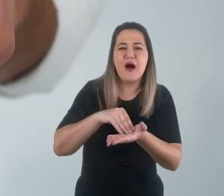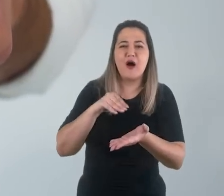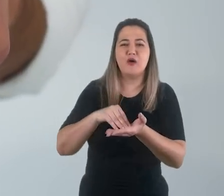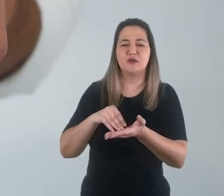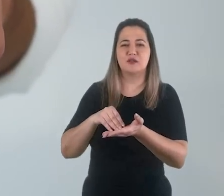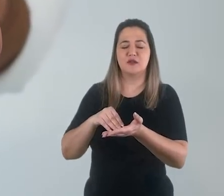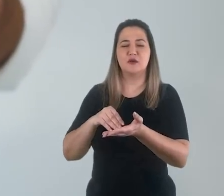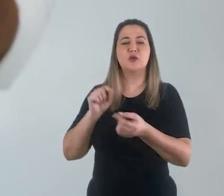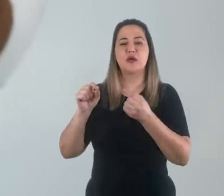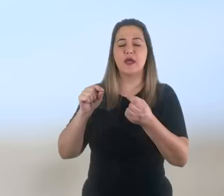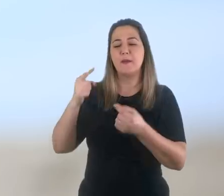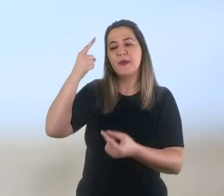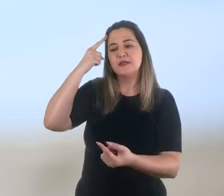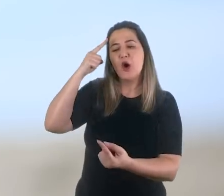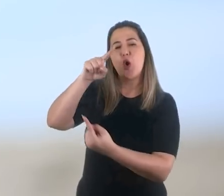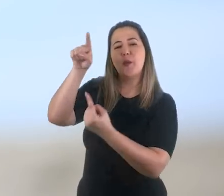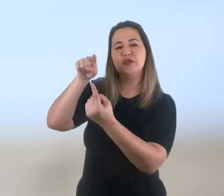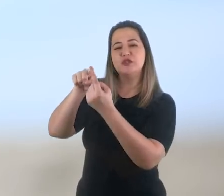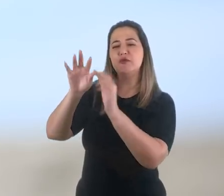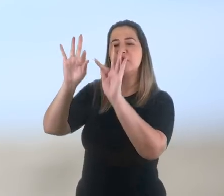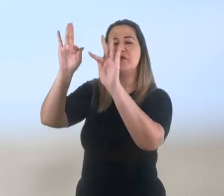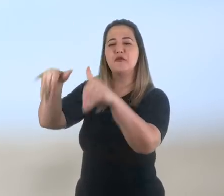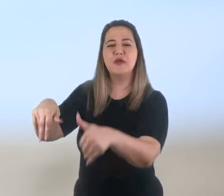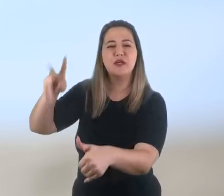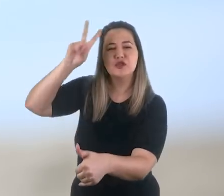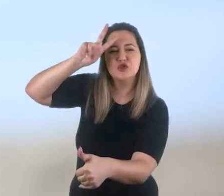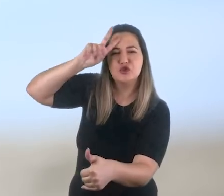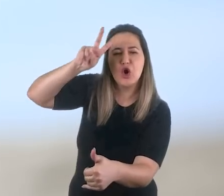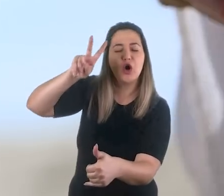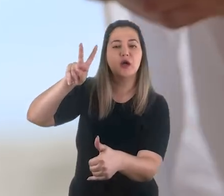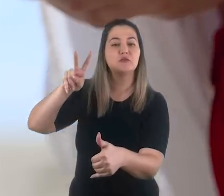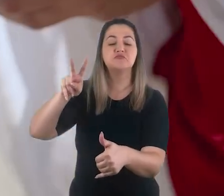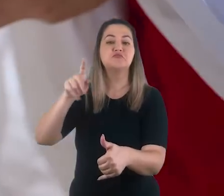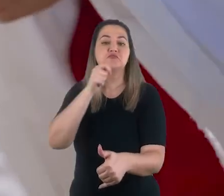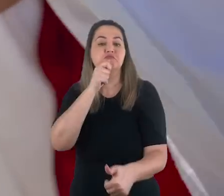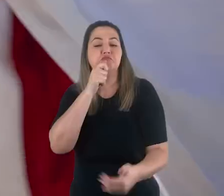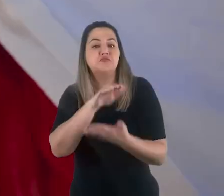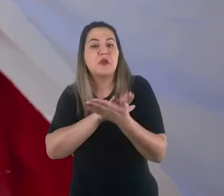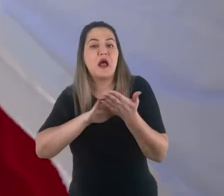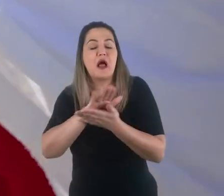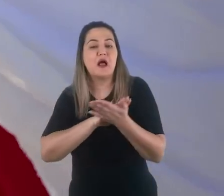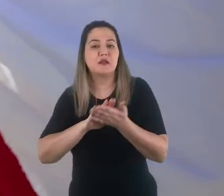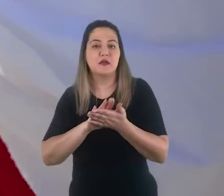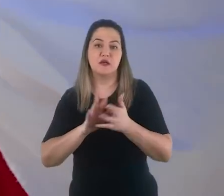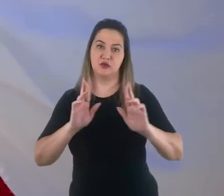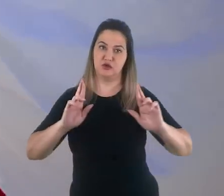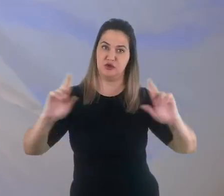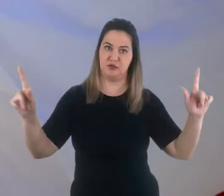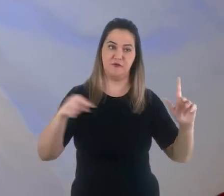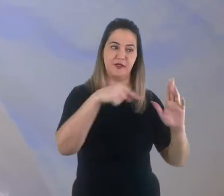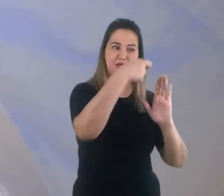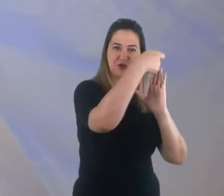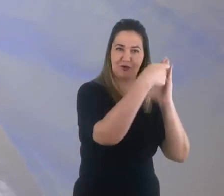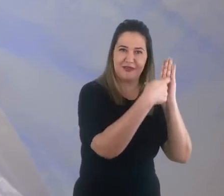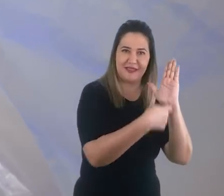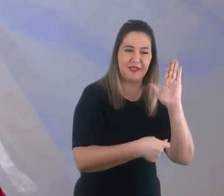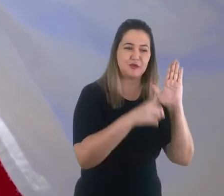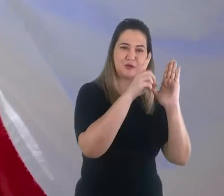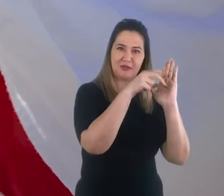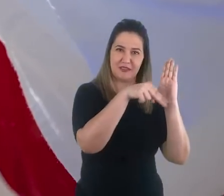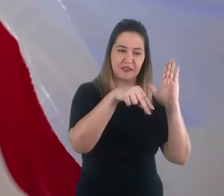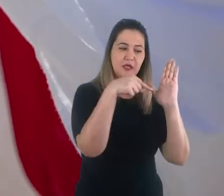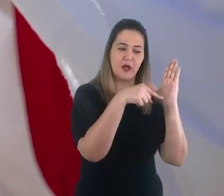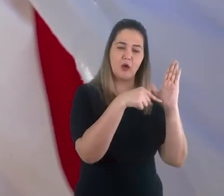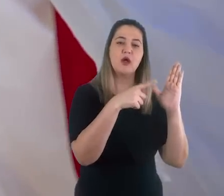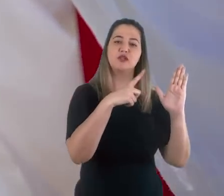um objetivo final para a história, marca uma grande e extraordinária diferença entre esses textos babilônicos e a